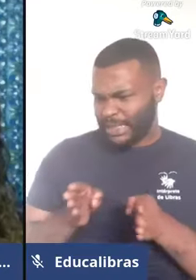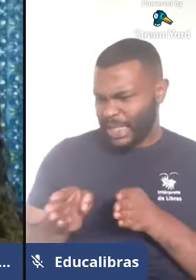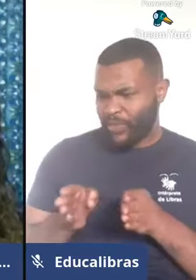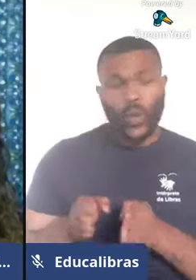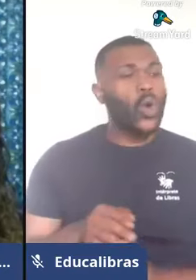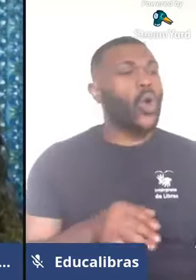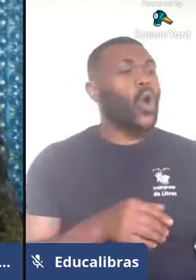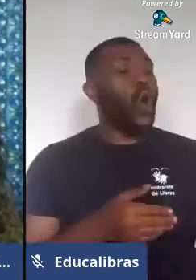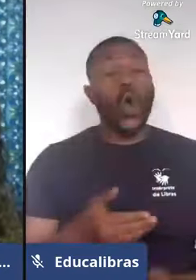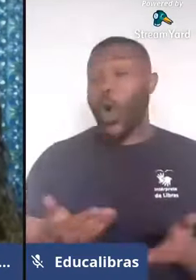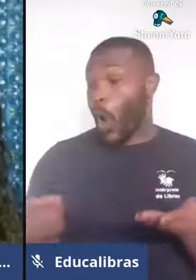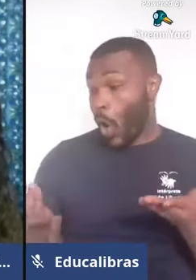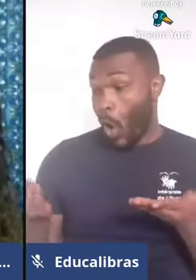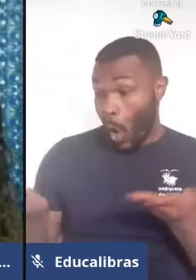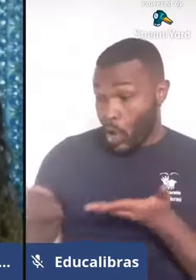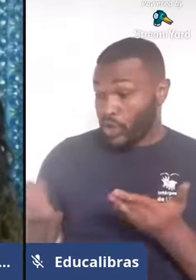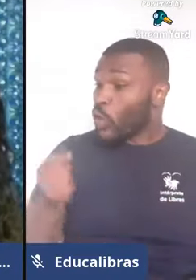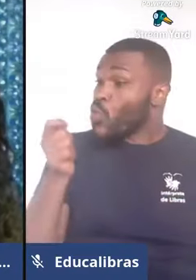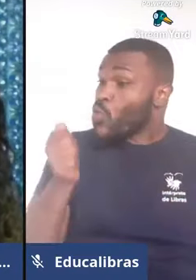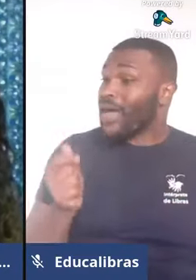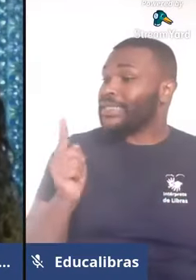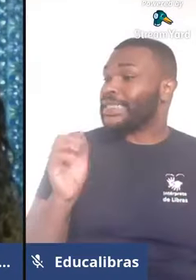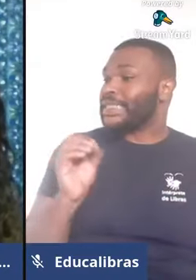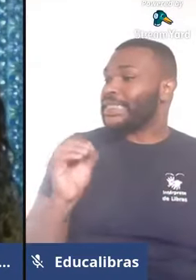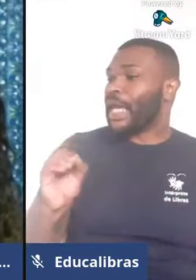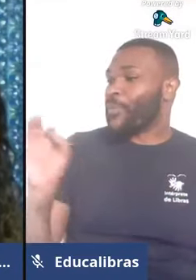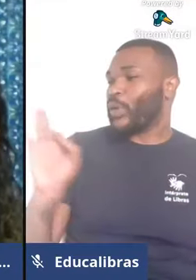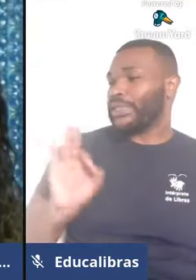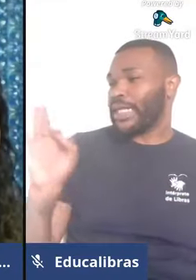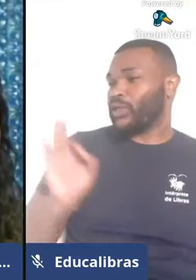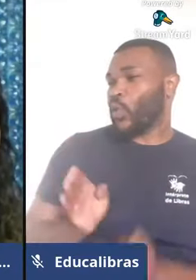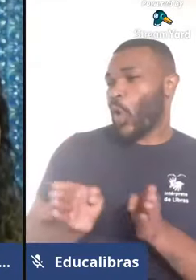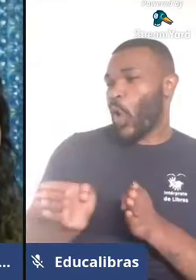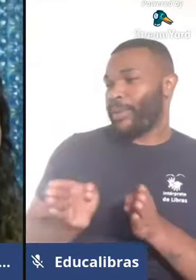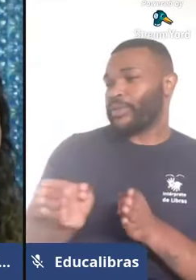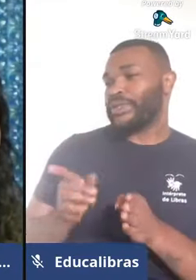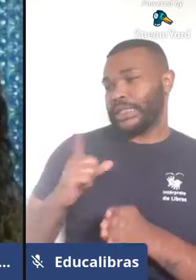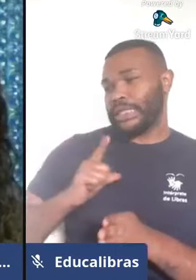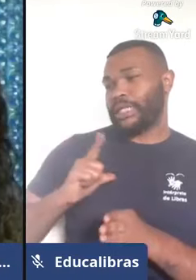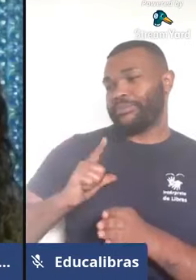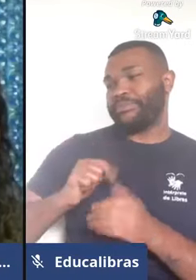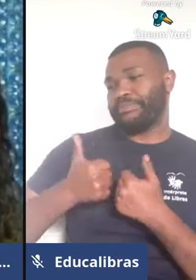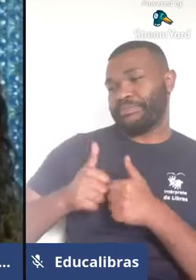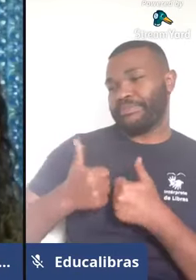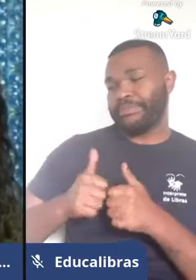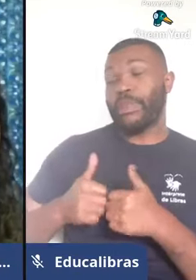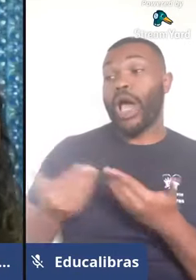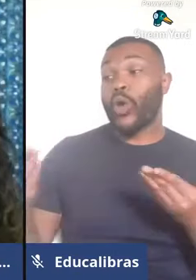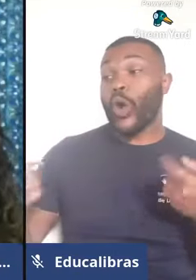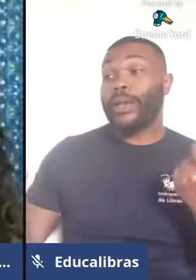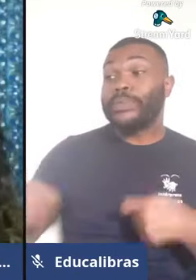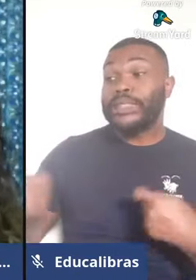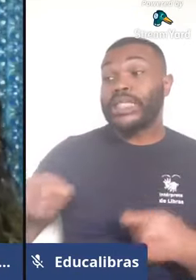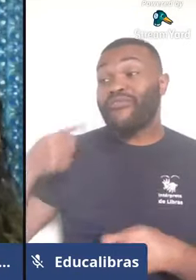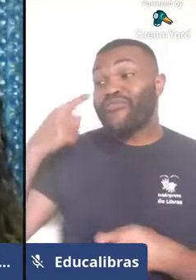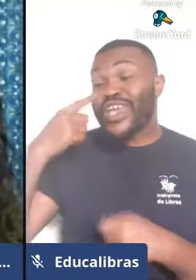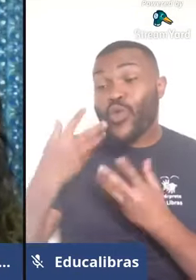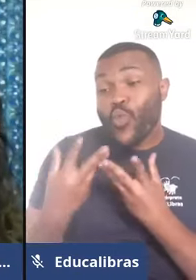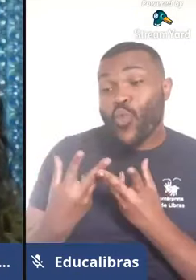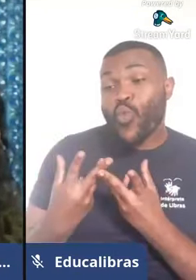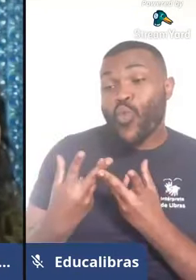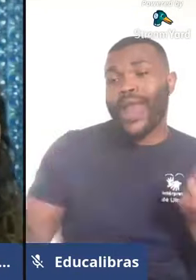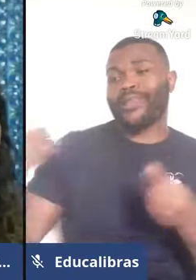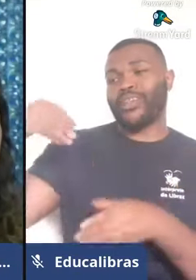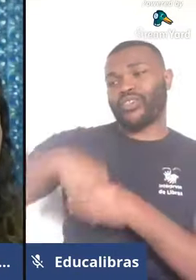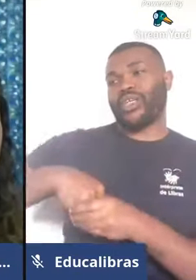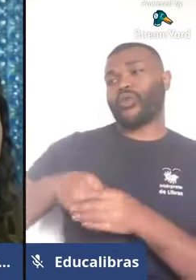da frota acessível. Mas aí o que a gente tem que fazer agora é discutir a qualidade dessa acessibilidade. Sim.